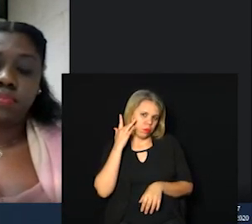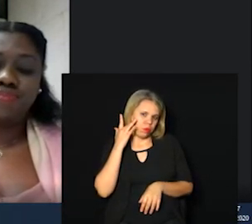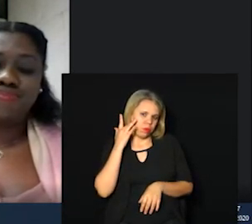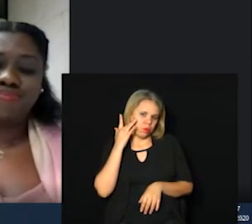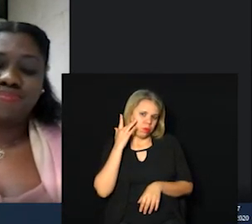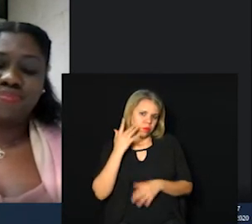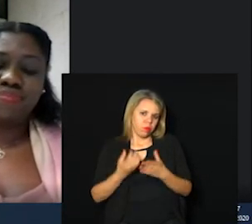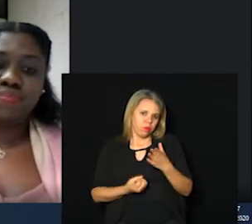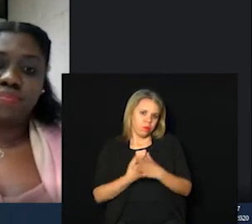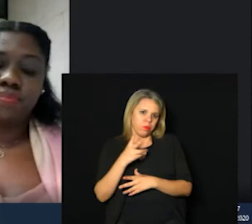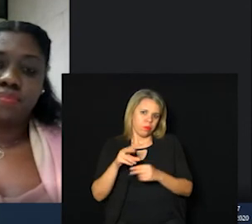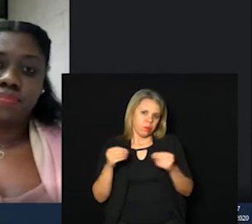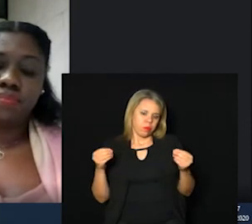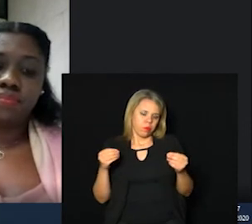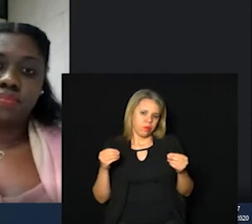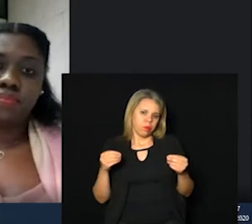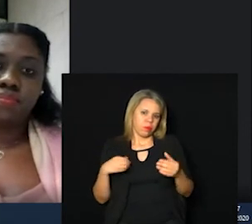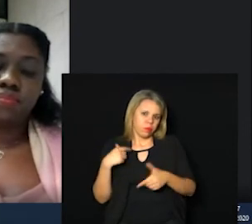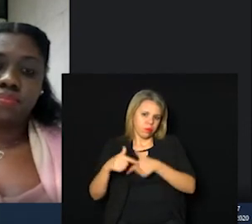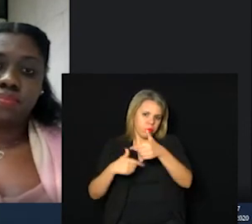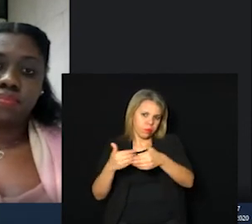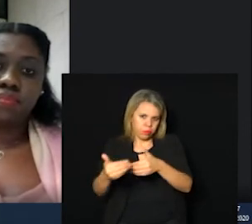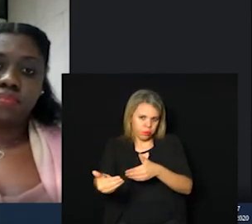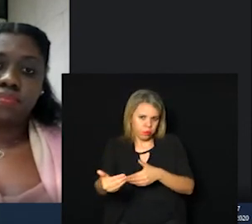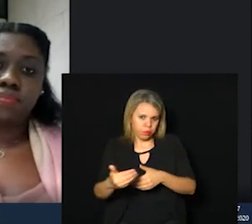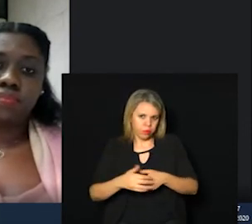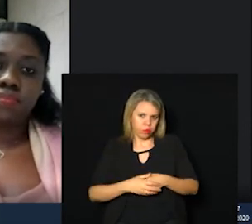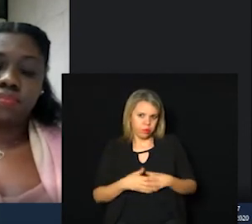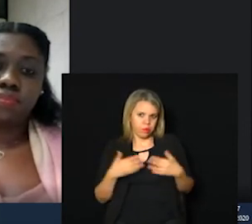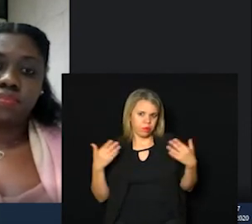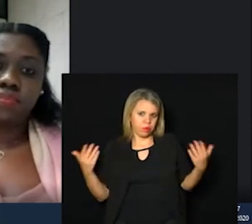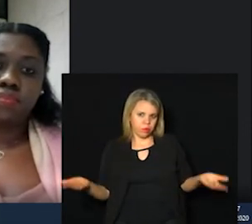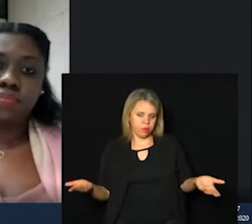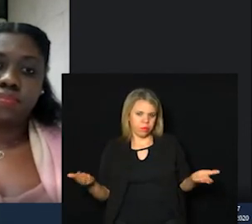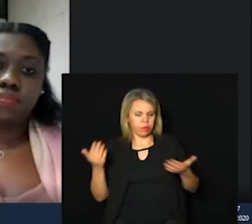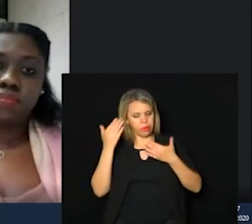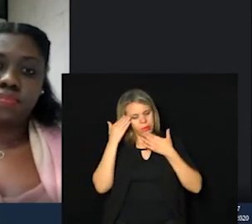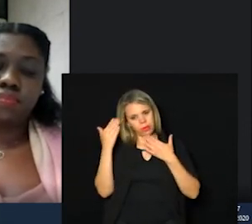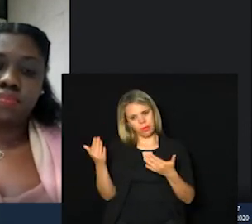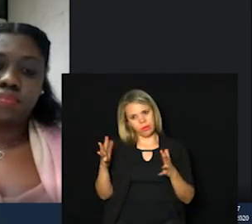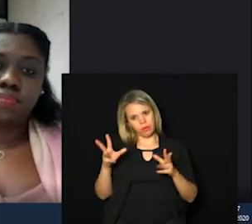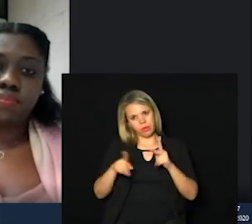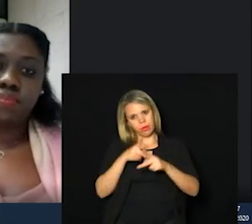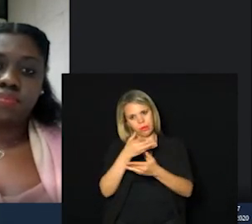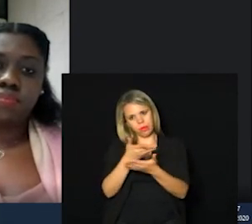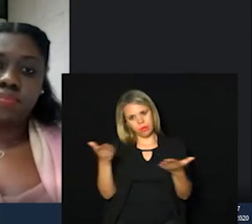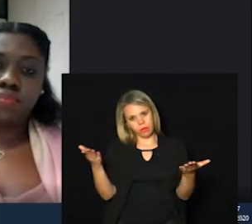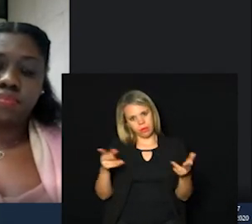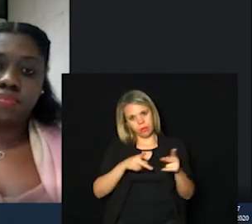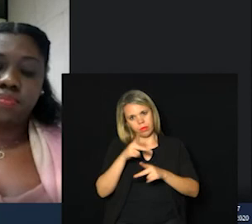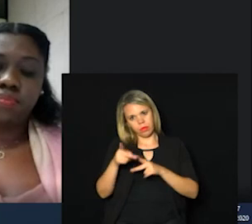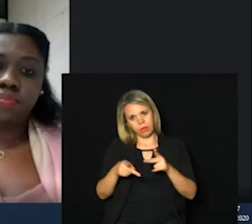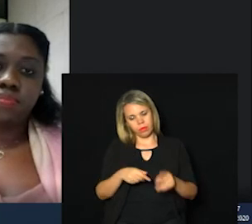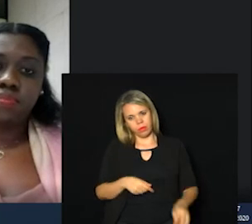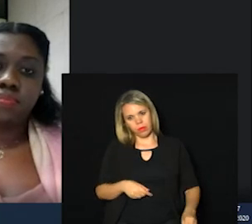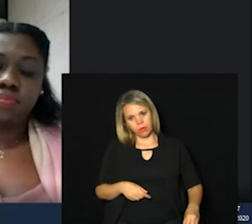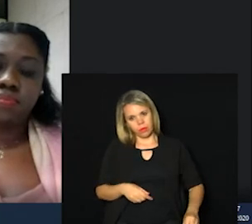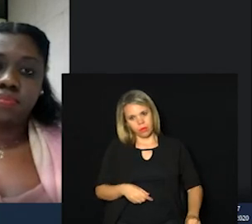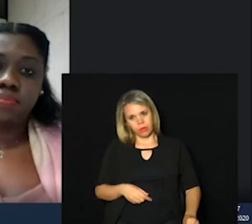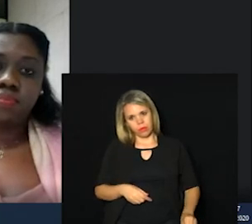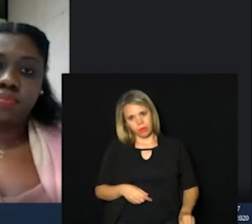né, toda essa trajetória. Então, muito obrigado a todos, ao pessoal que